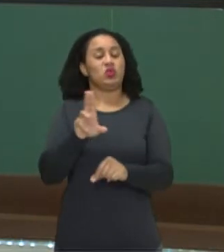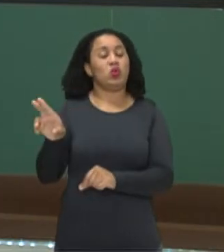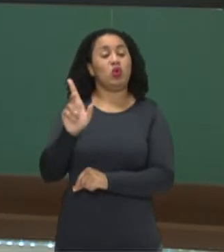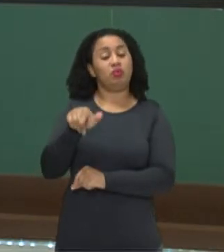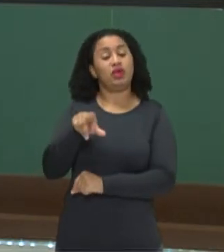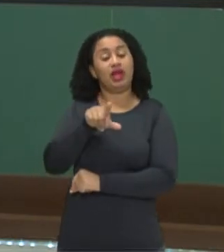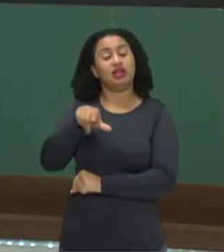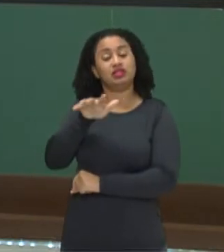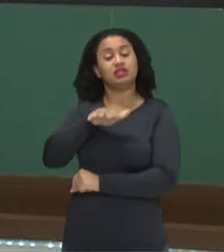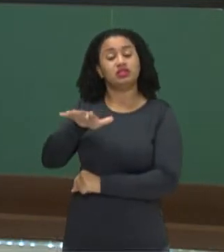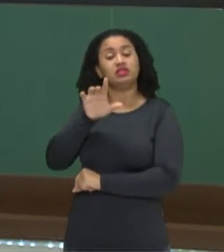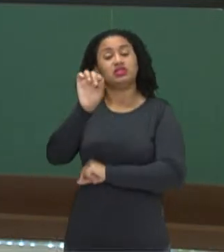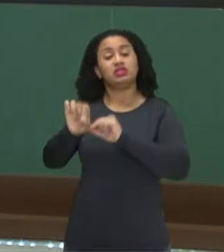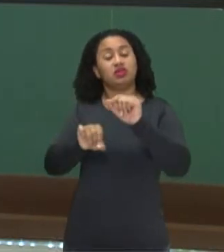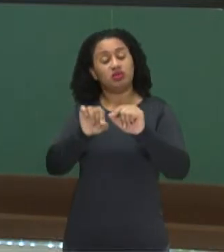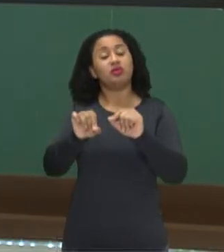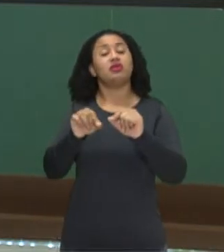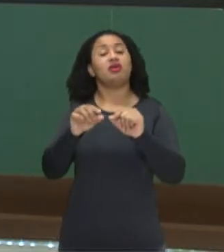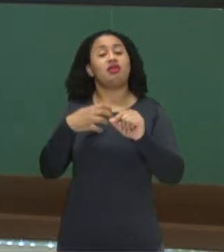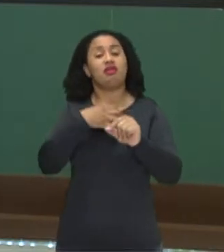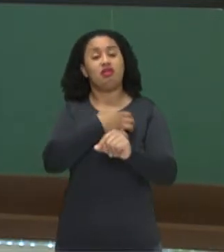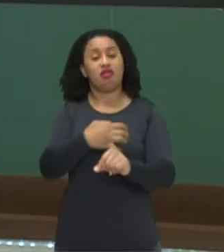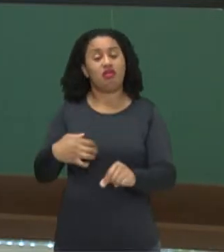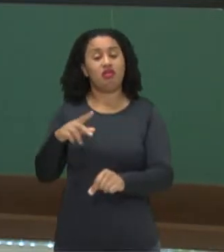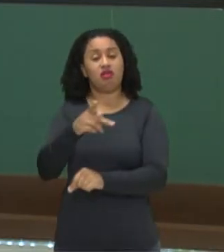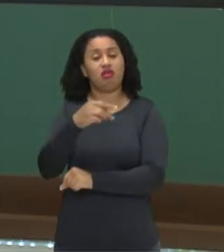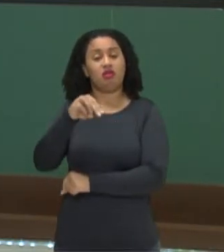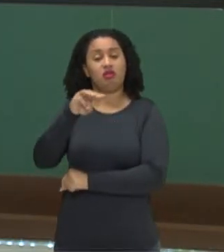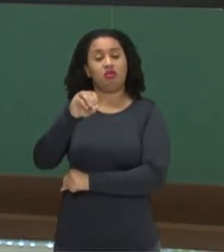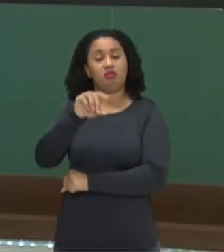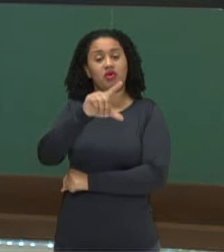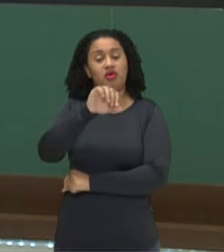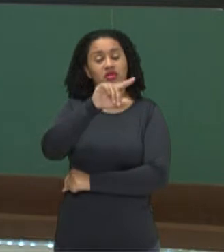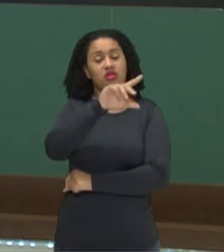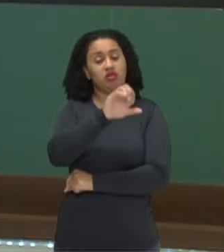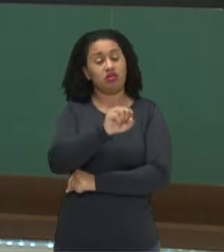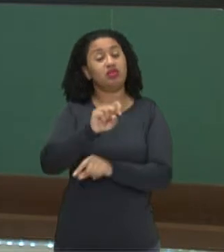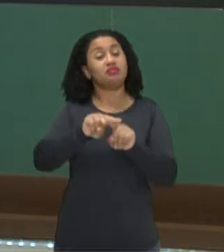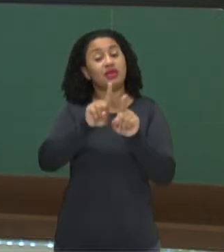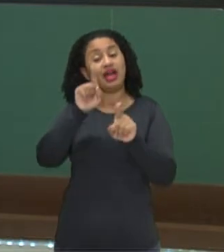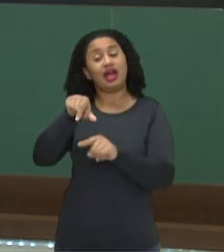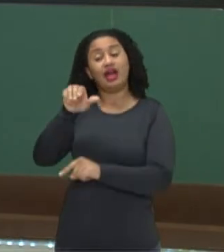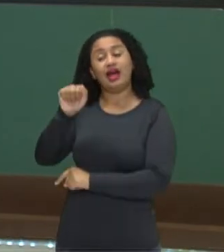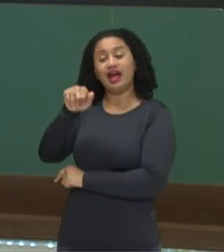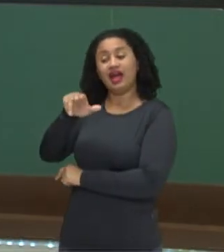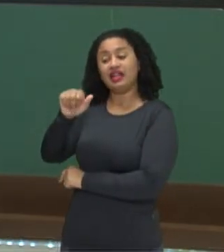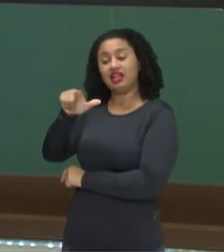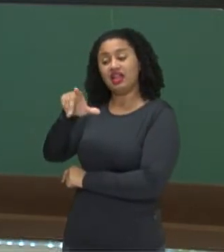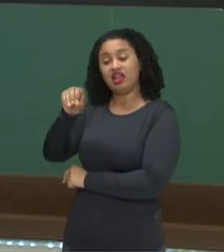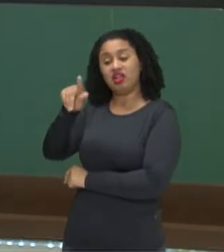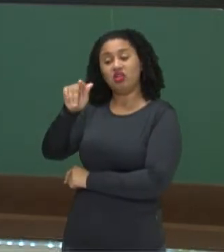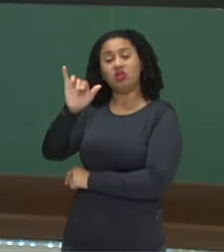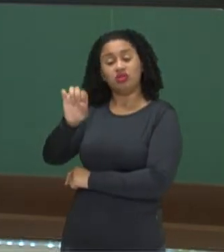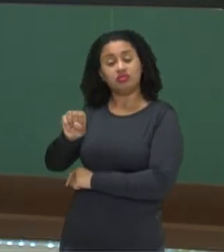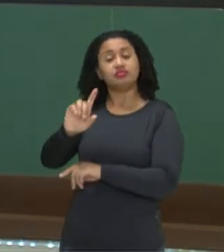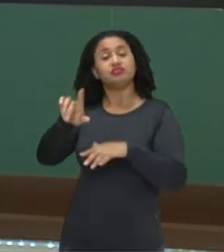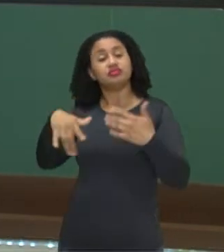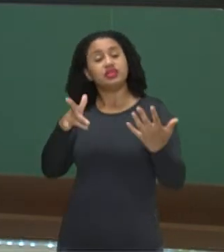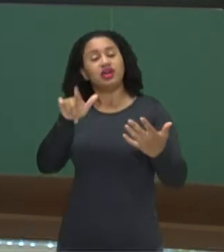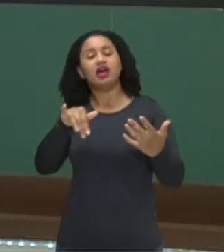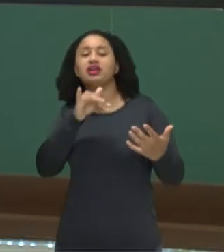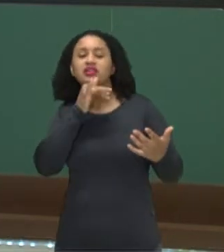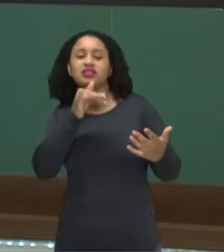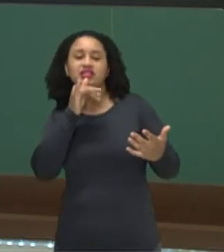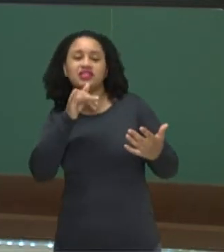essa situação de órgãos homólogos, e sim órgãos análogos. Então, se trata de um exemplo